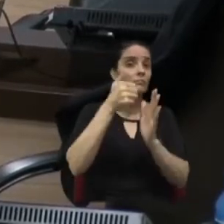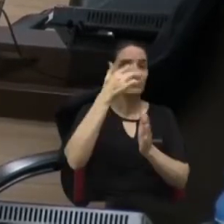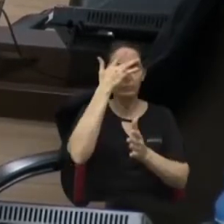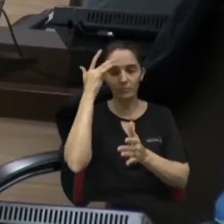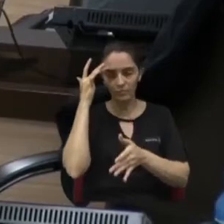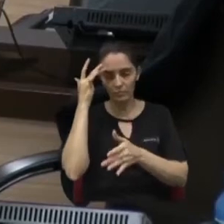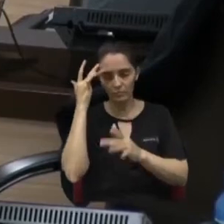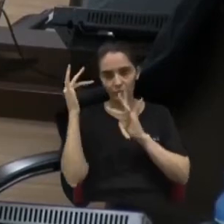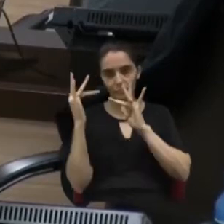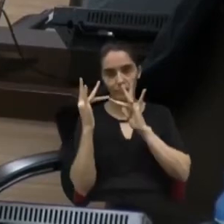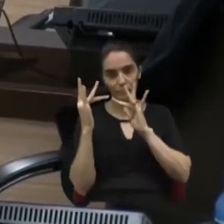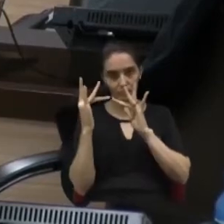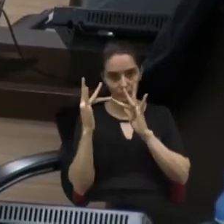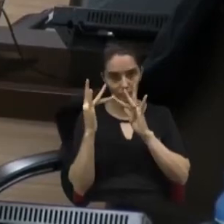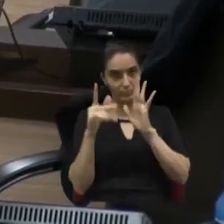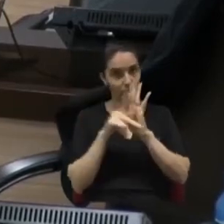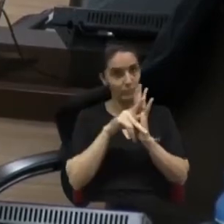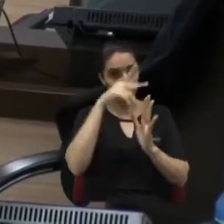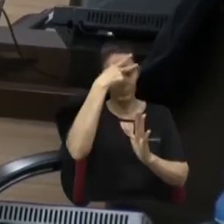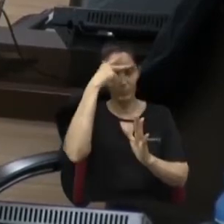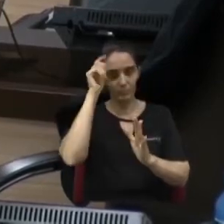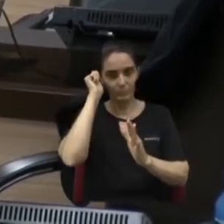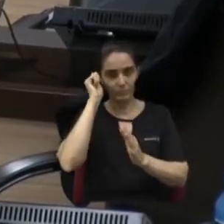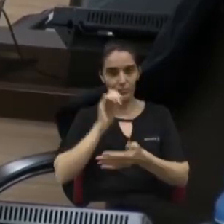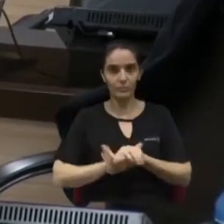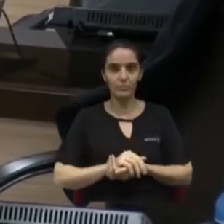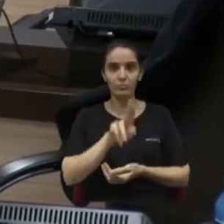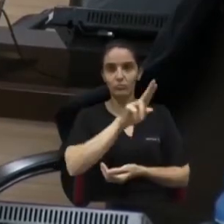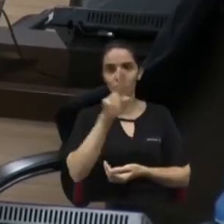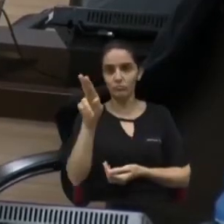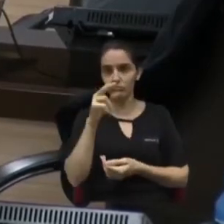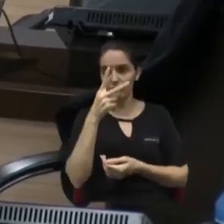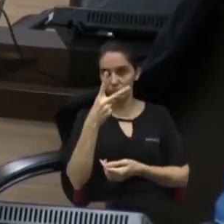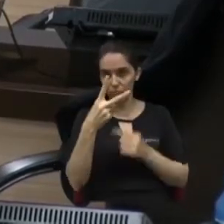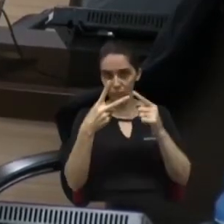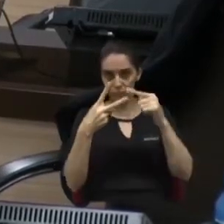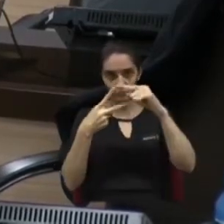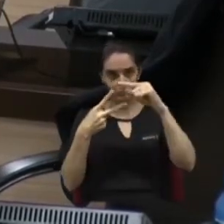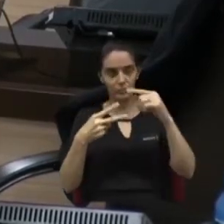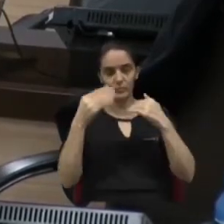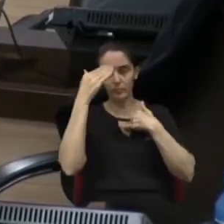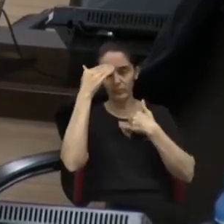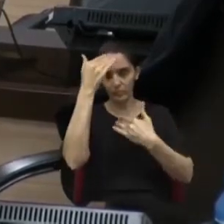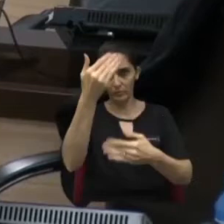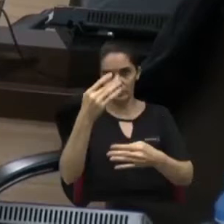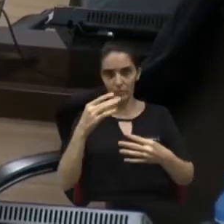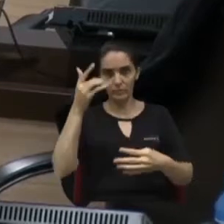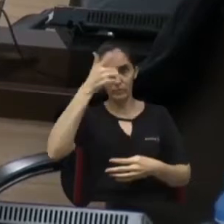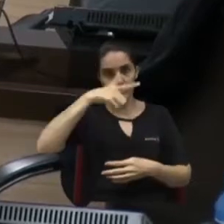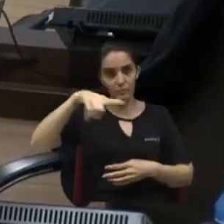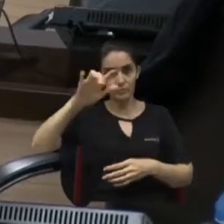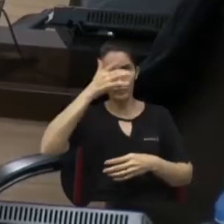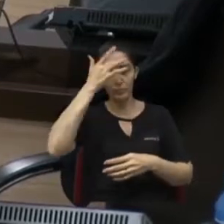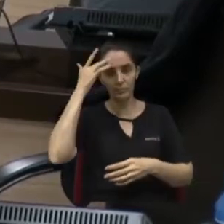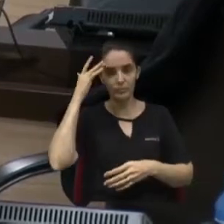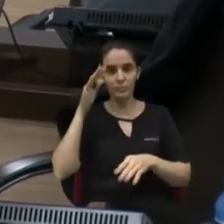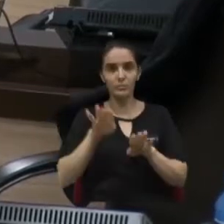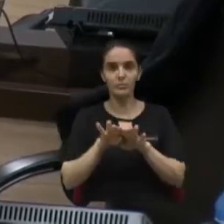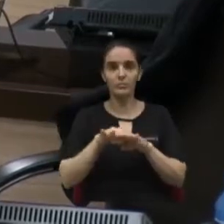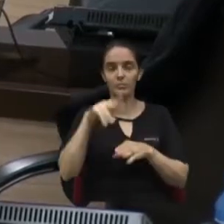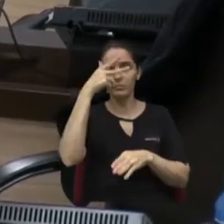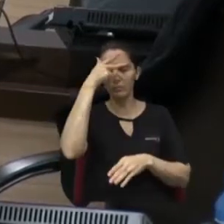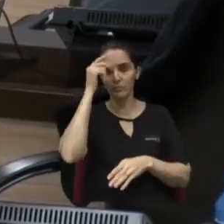fez contato vindo do executivo. No nome dos dois, eu faço agradecimento a outras pessoas de lá que fizeram